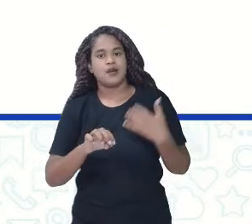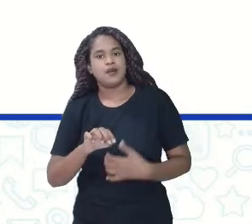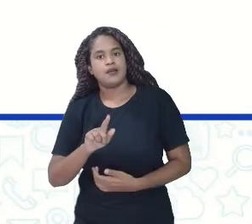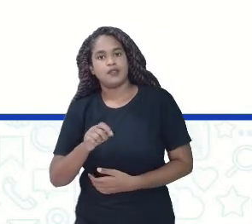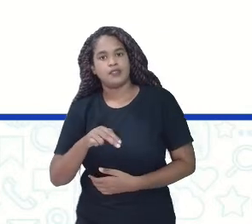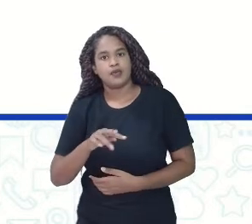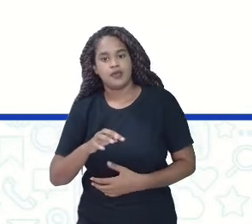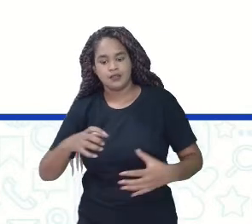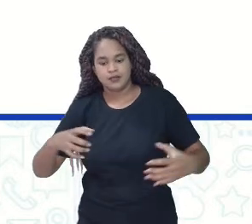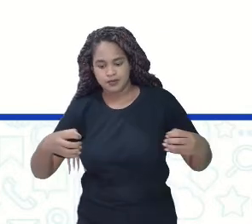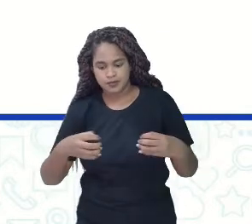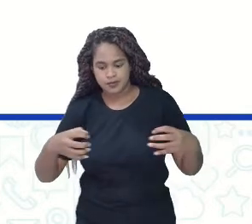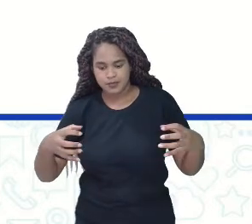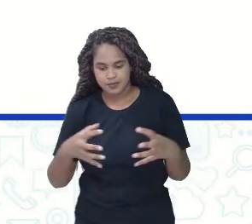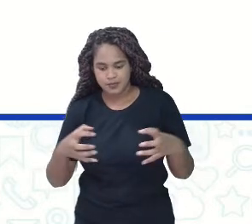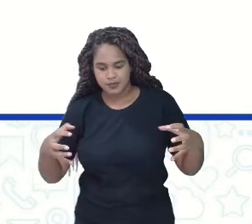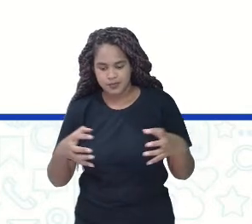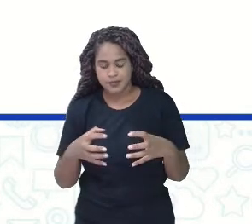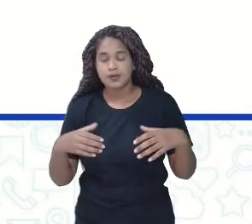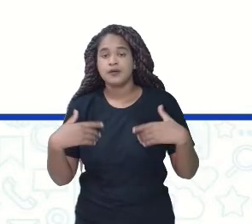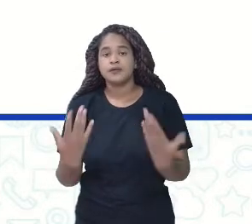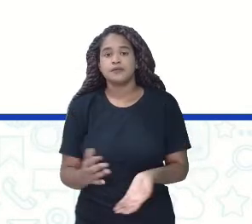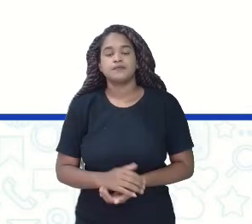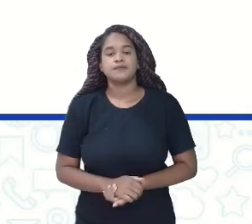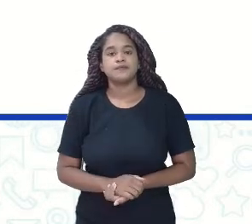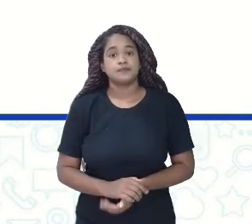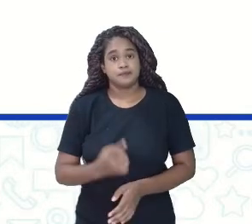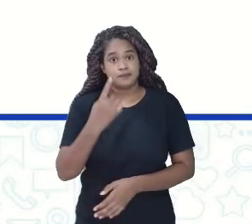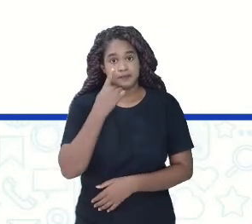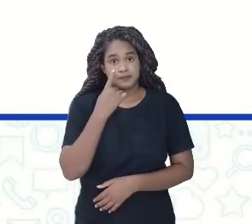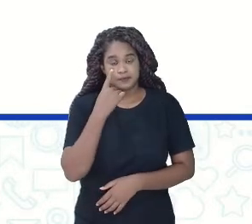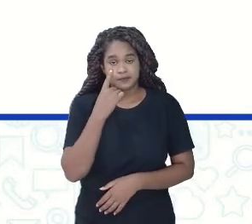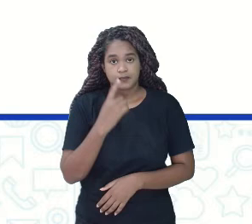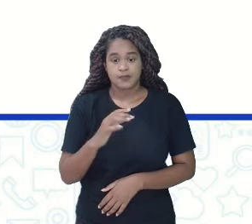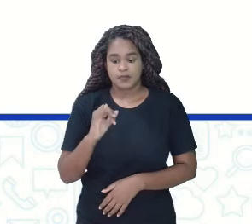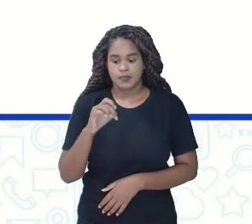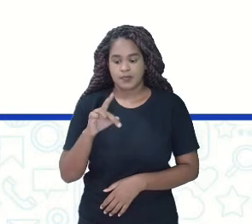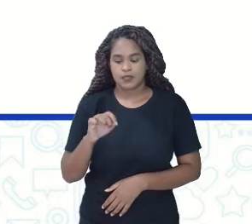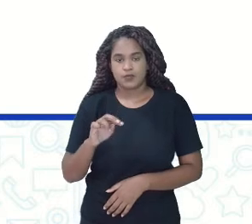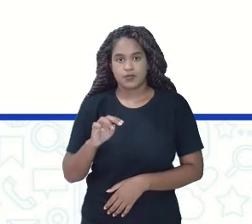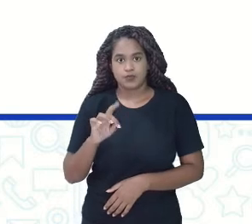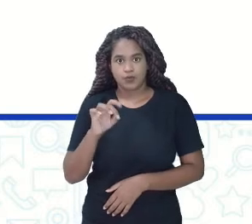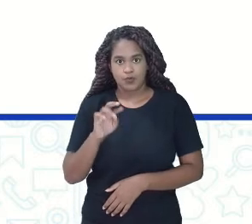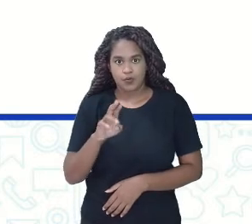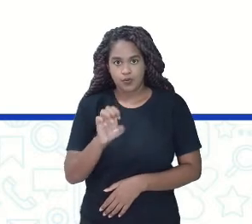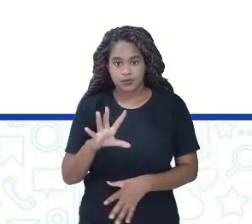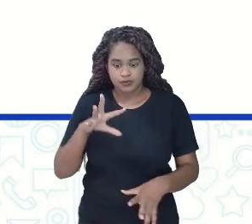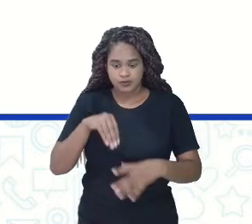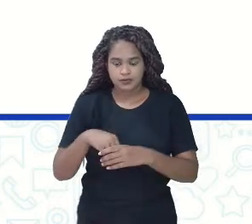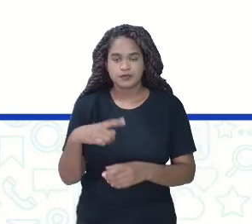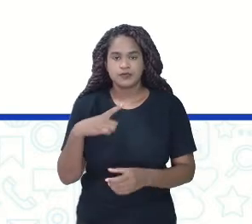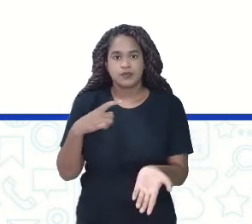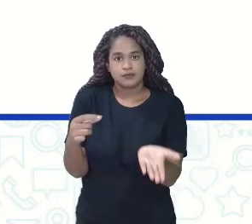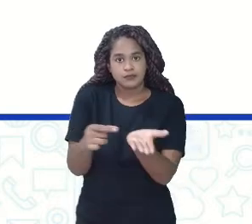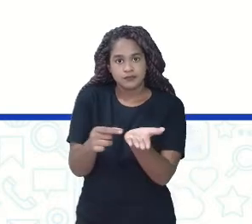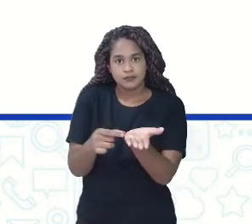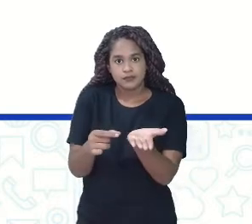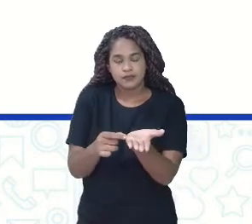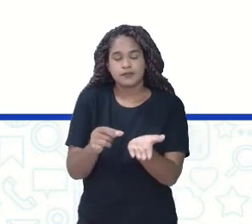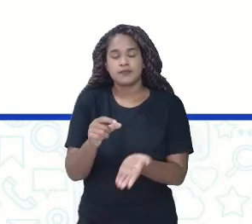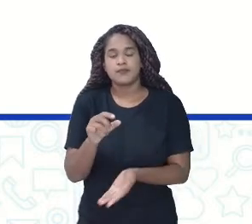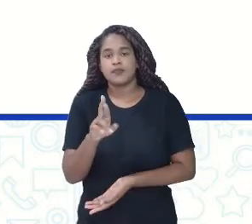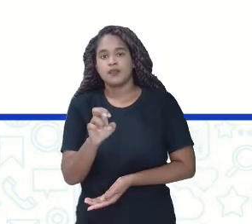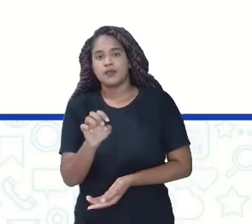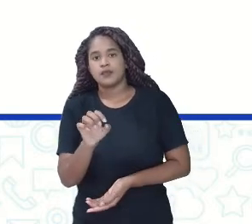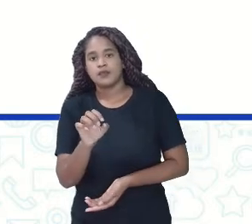esses indutores, eles são usados extensivamente com capacitores e resistores, para